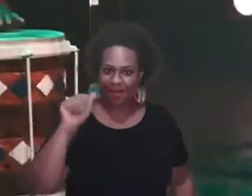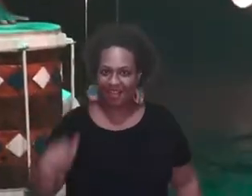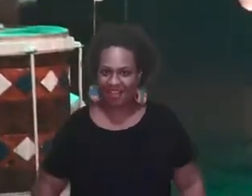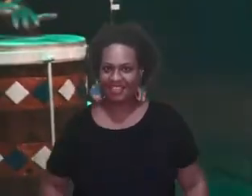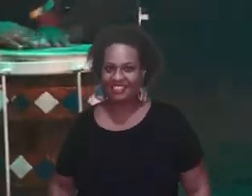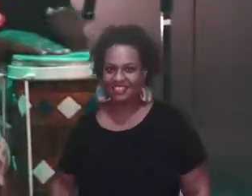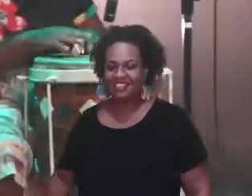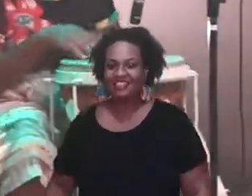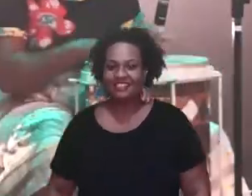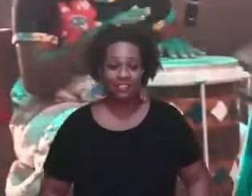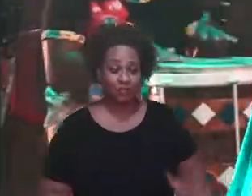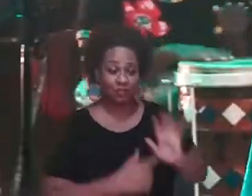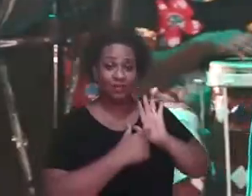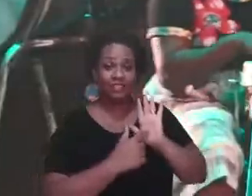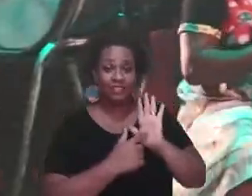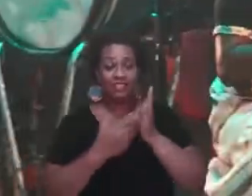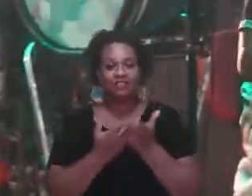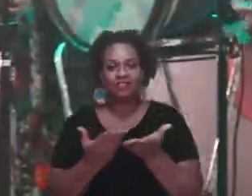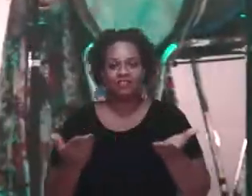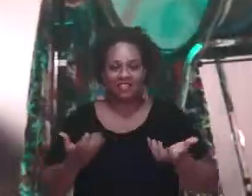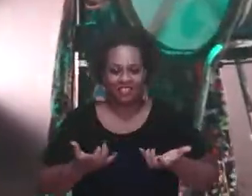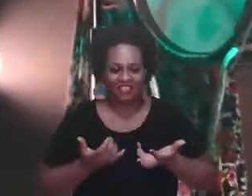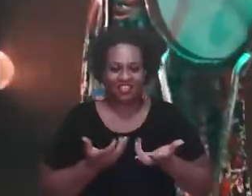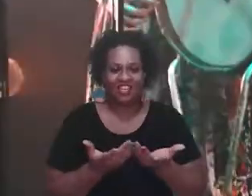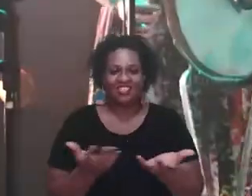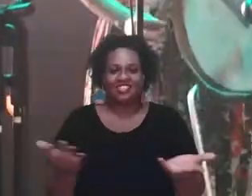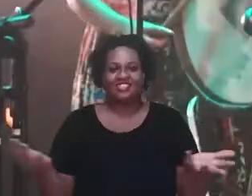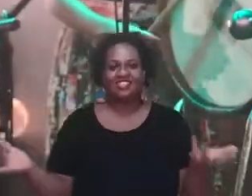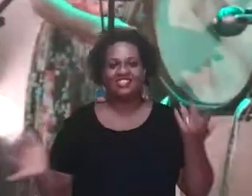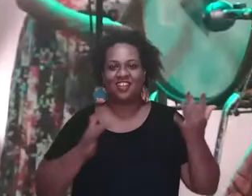eu vou apresentar e Jardim e